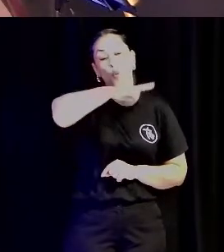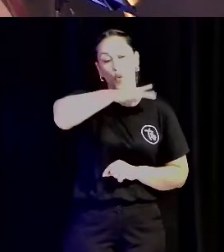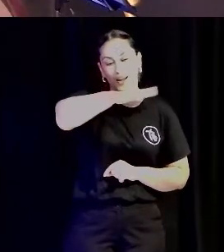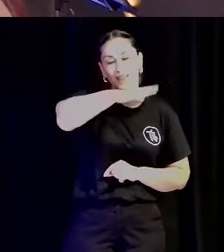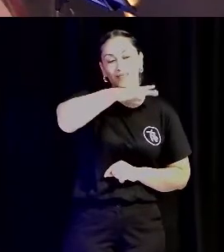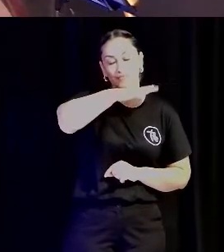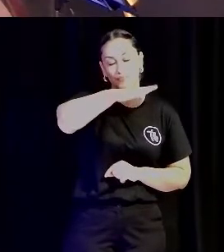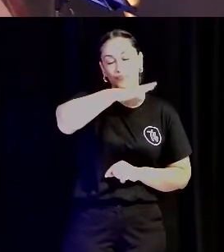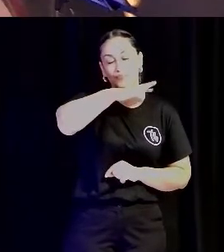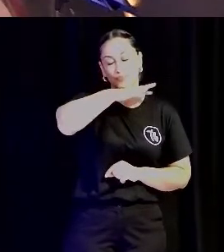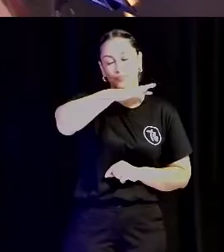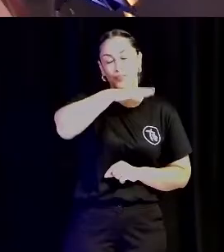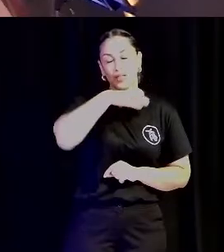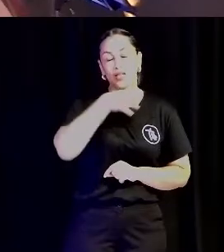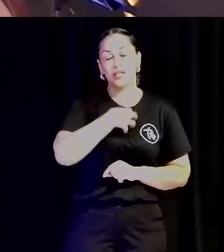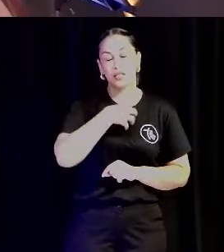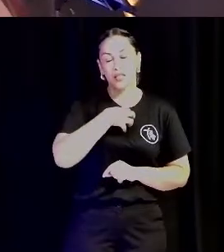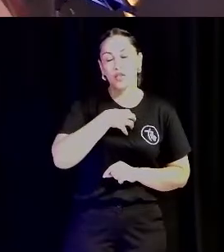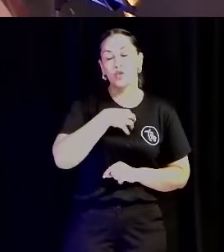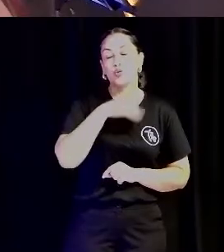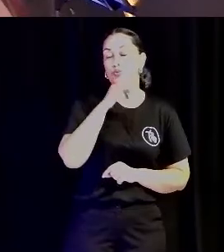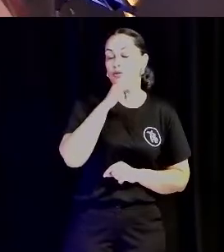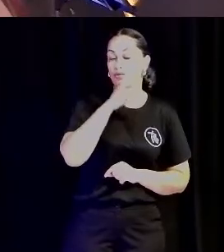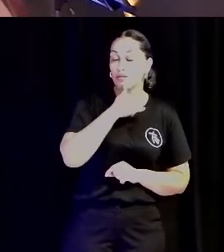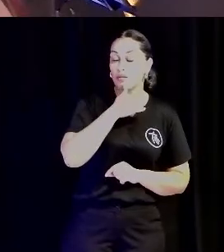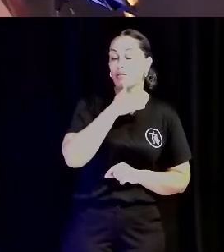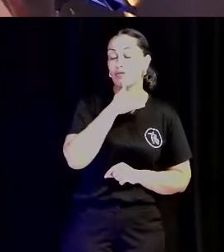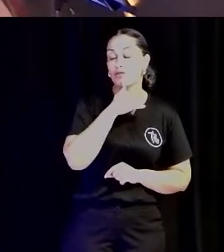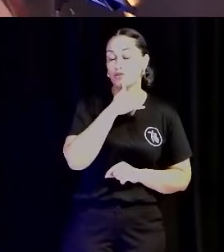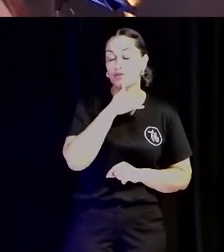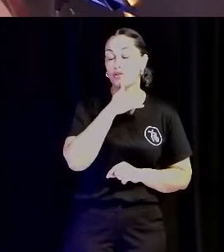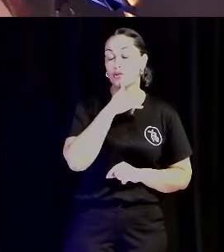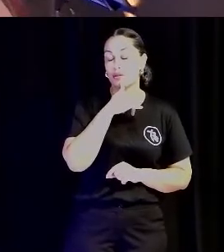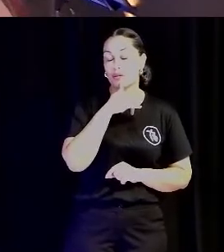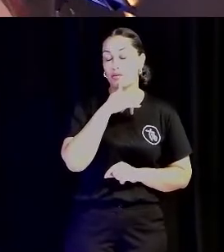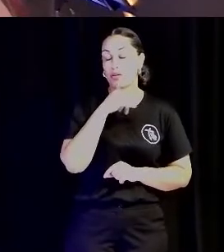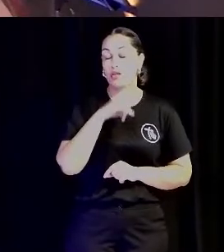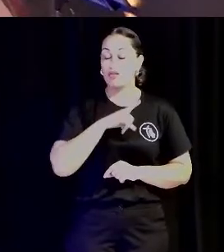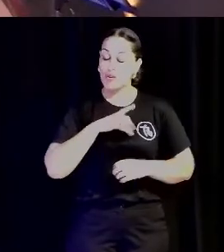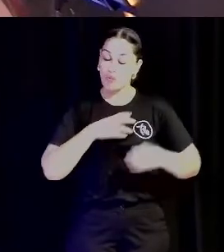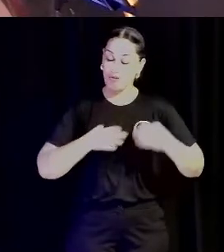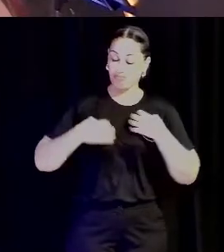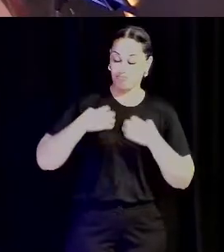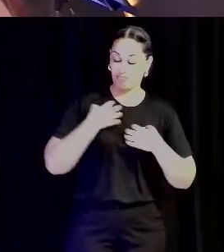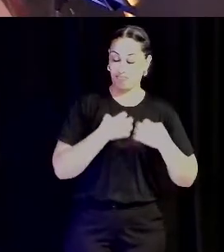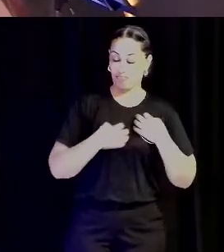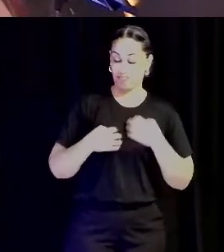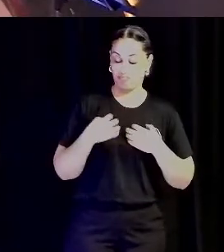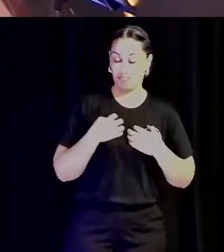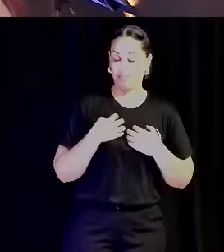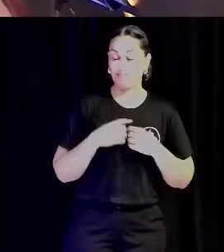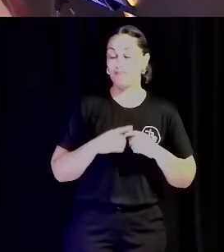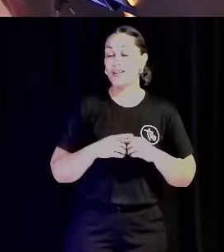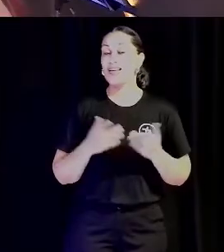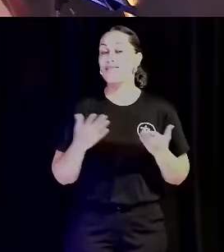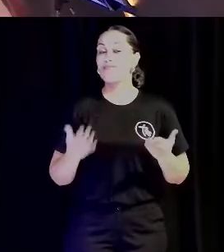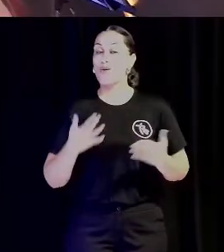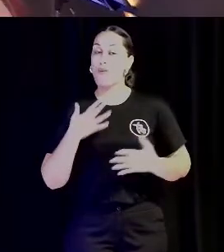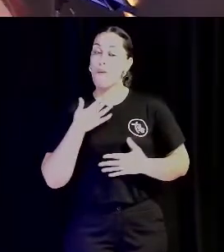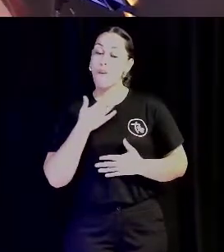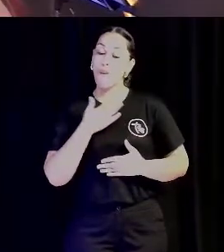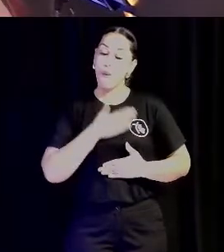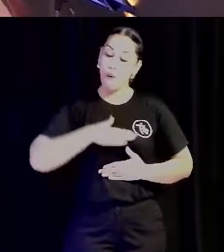ficamos tristes, nós temos aflições. Meus irmãos, o contentamento bíblico é uma